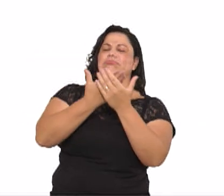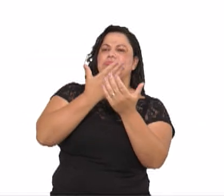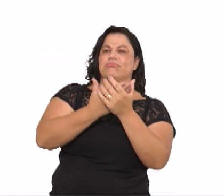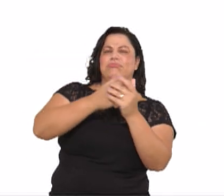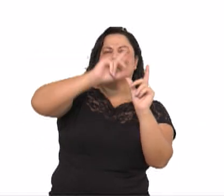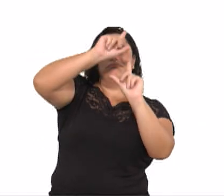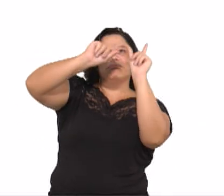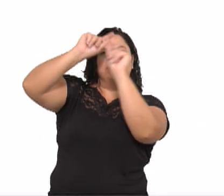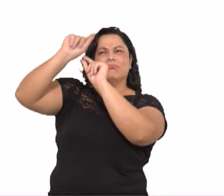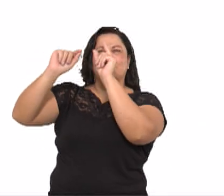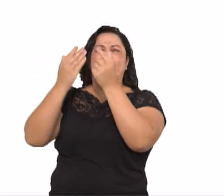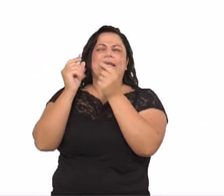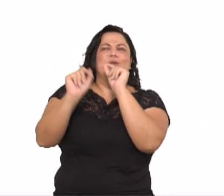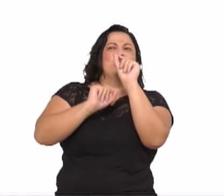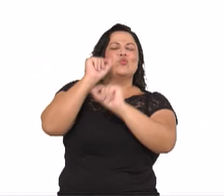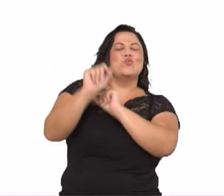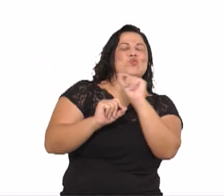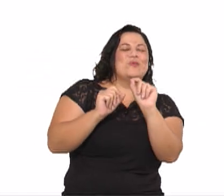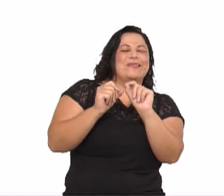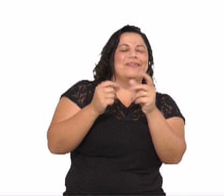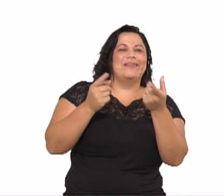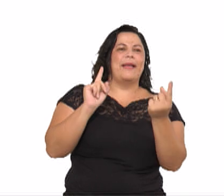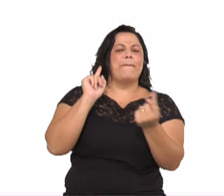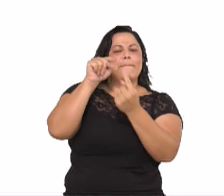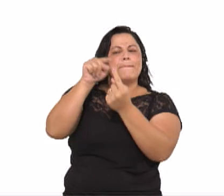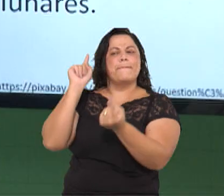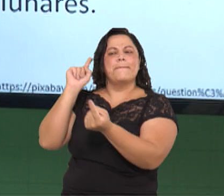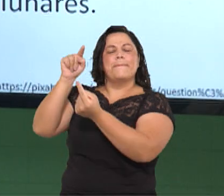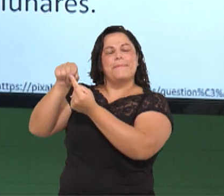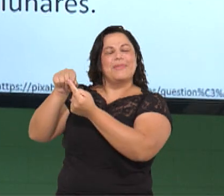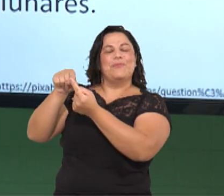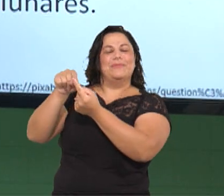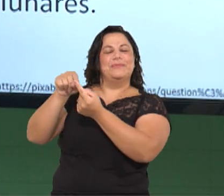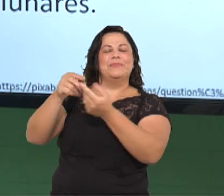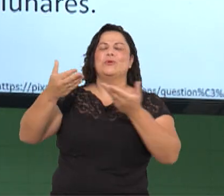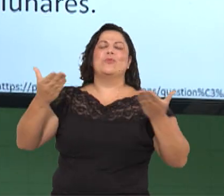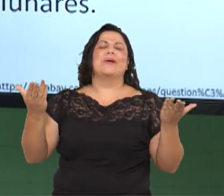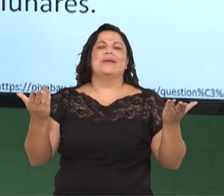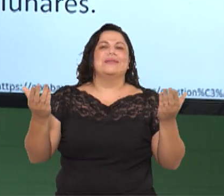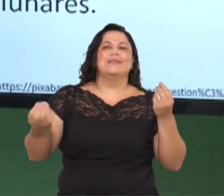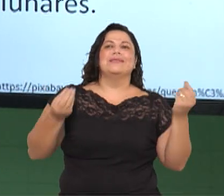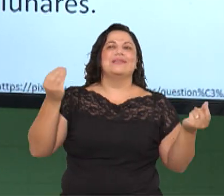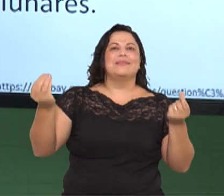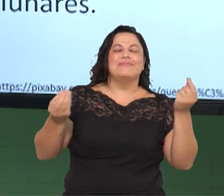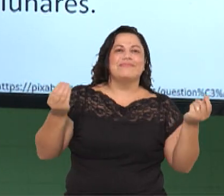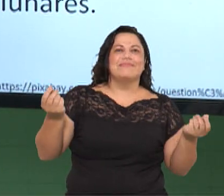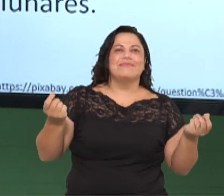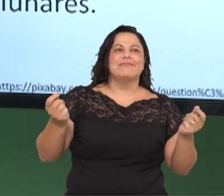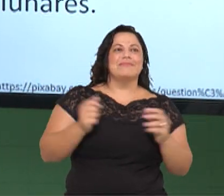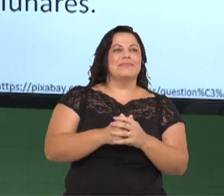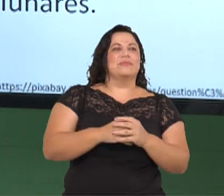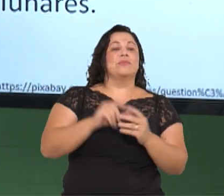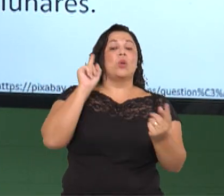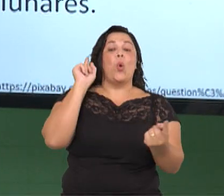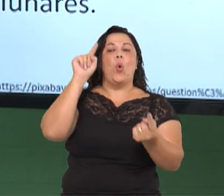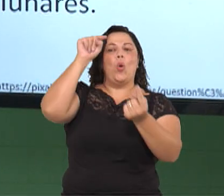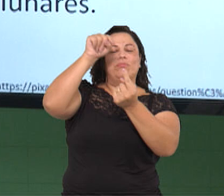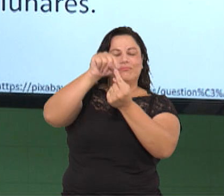as propriedades de objetos. Quais objetos ela estuda? Objetos